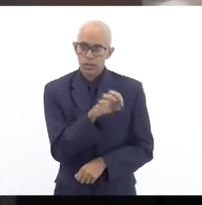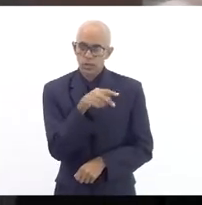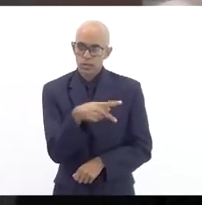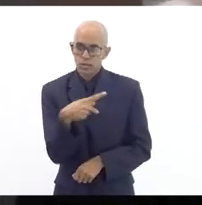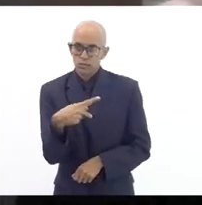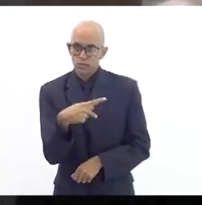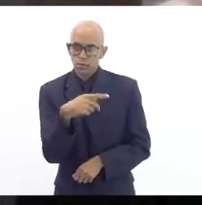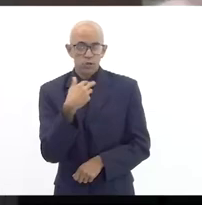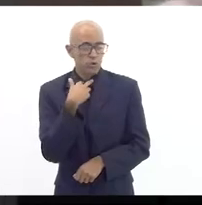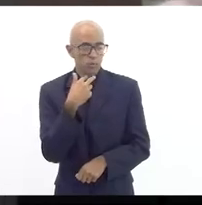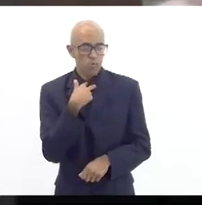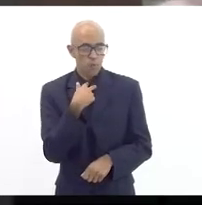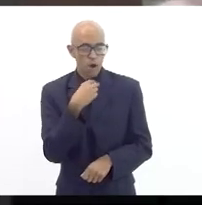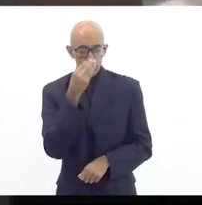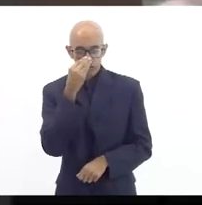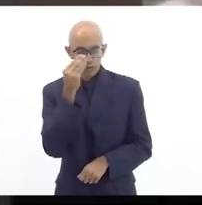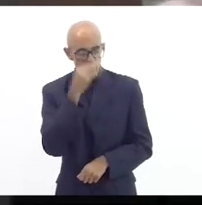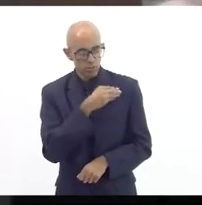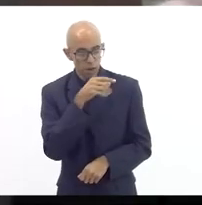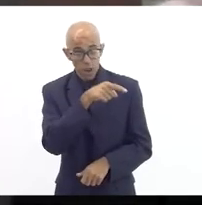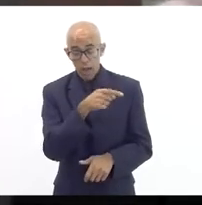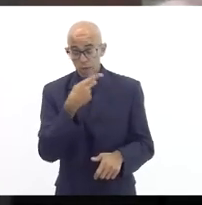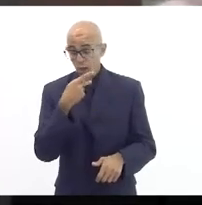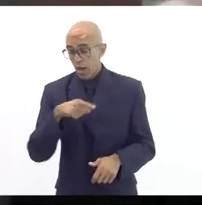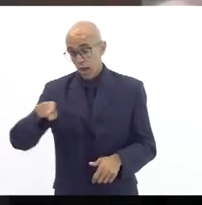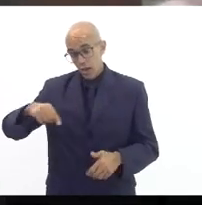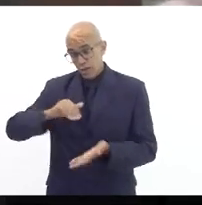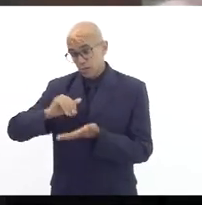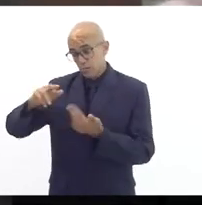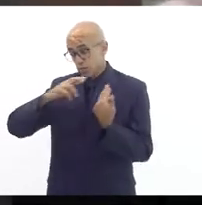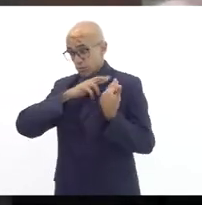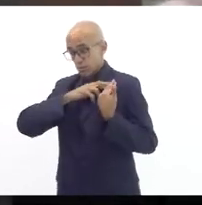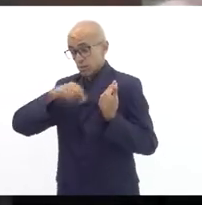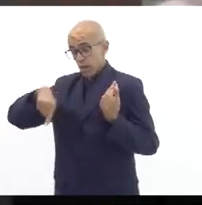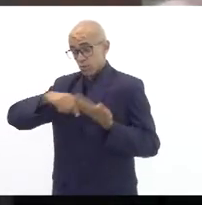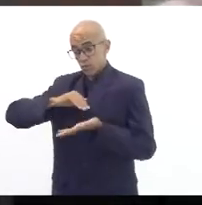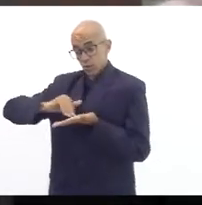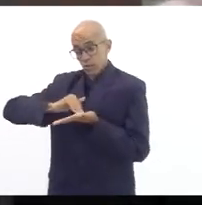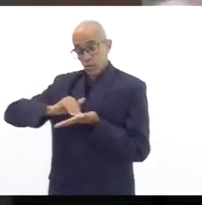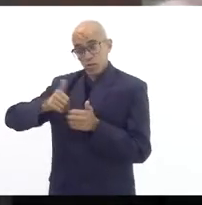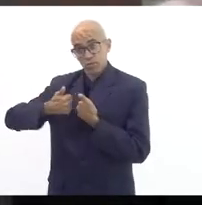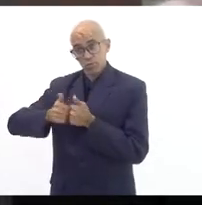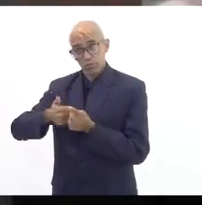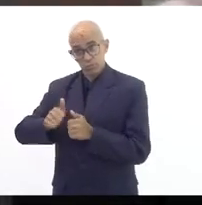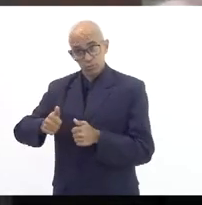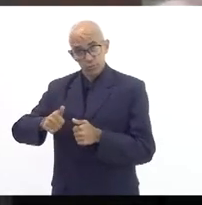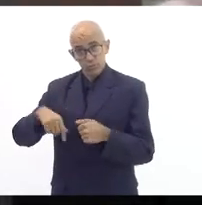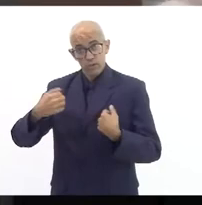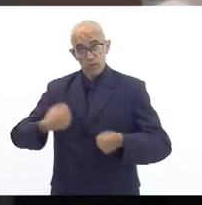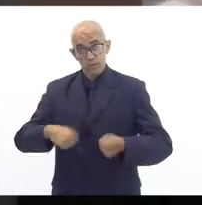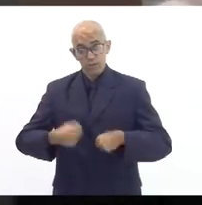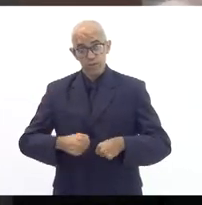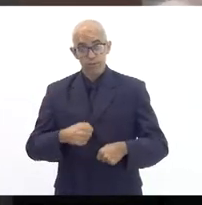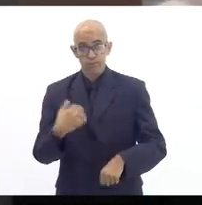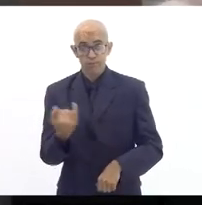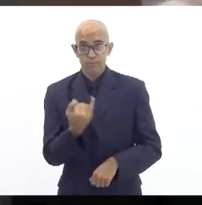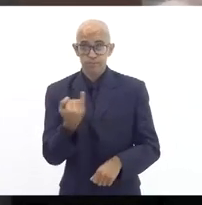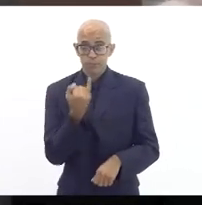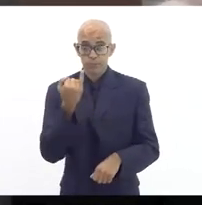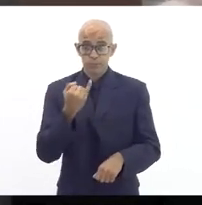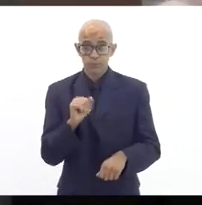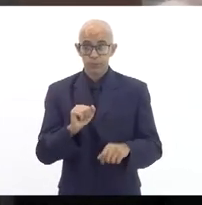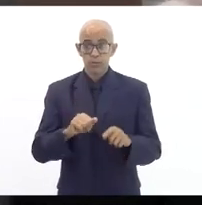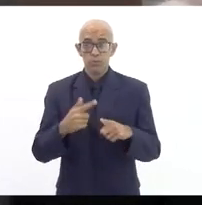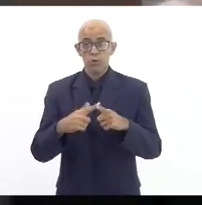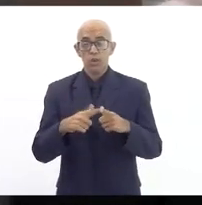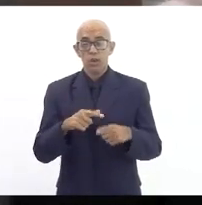da Secretaria de Transporte, e é também responsabilidade da Secretaria de Transporte, a necessidade de regulamentação do serviço. Porque a Agência Nacional não faz